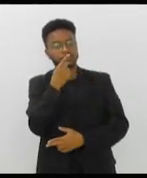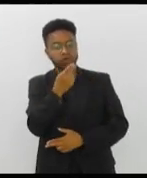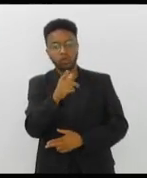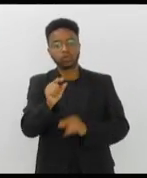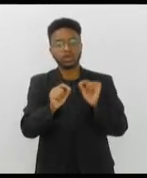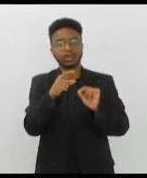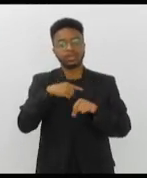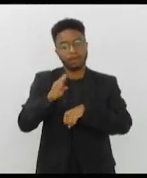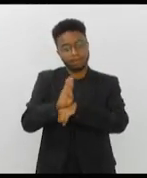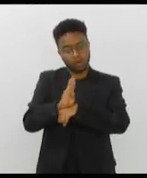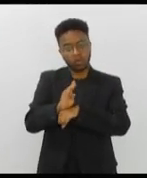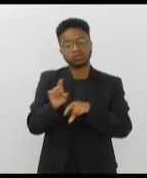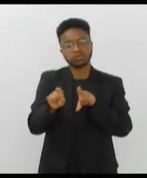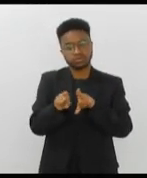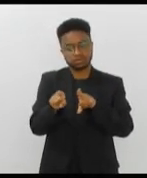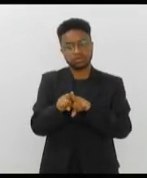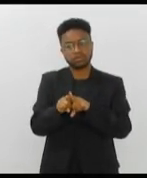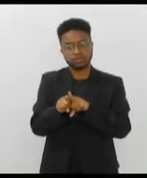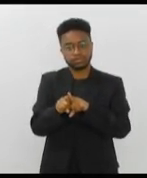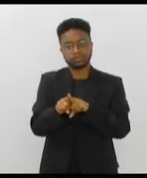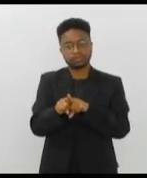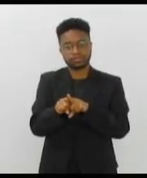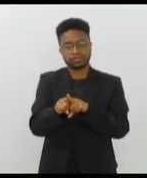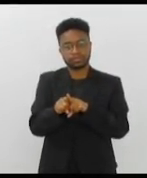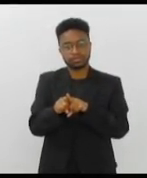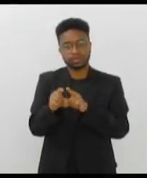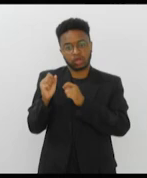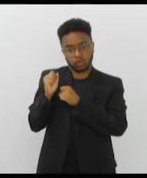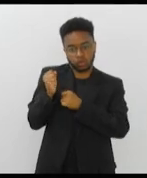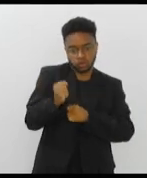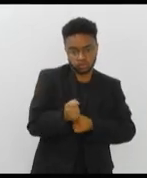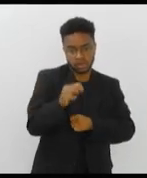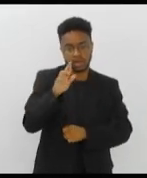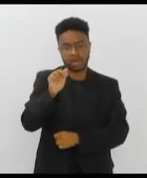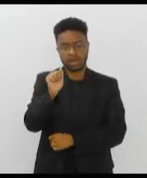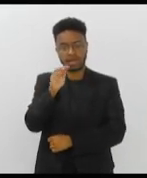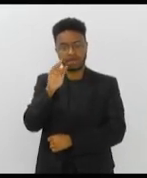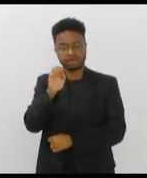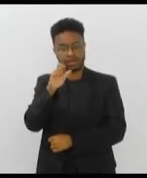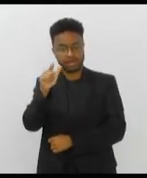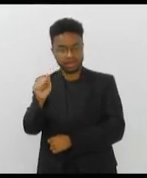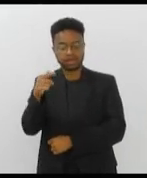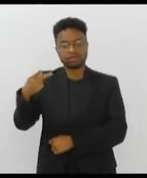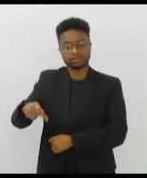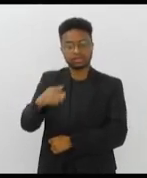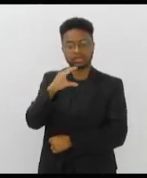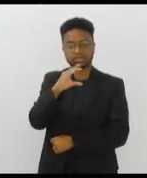o bronze da nossa judoca Rafaela, aqui da nossa Cidade de